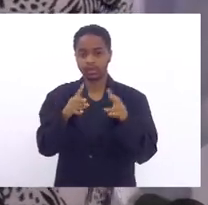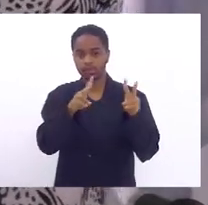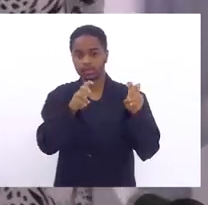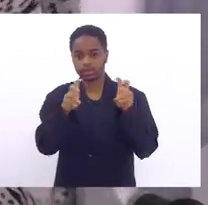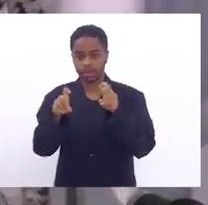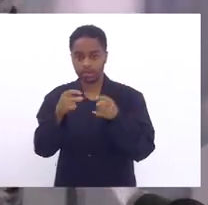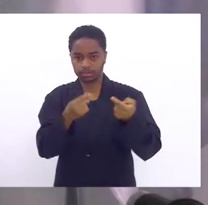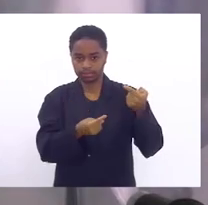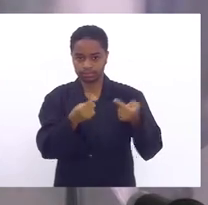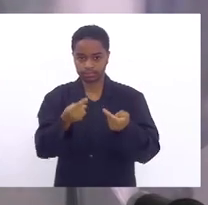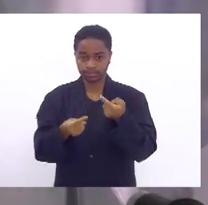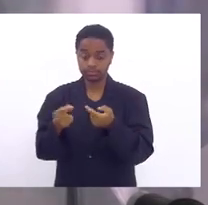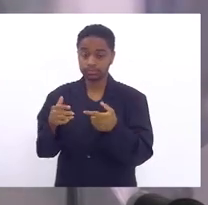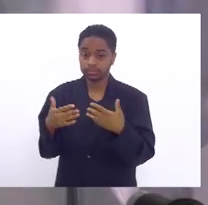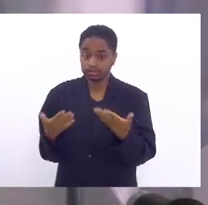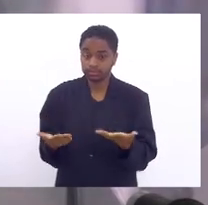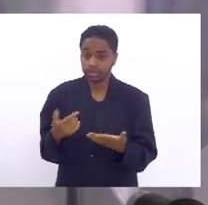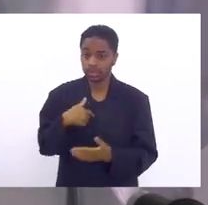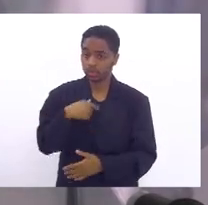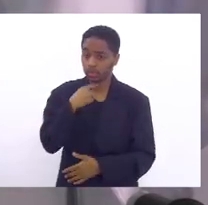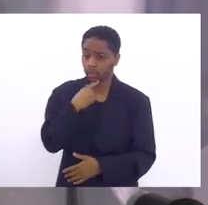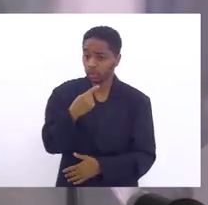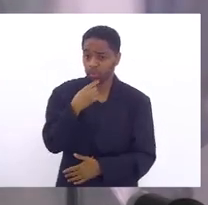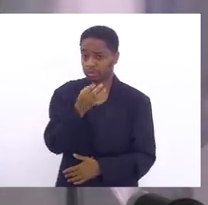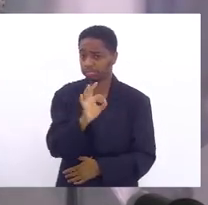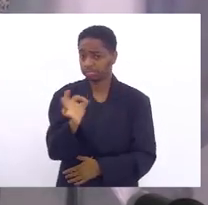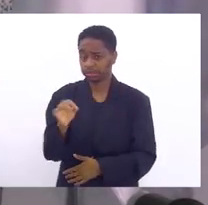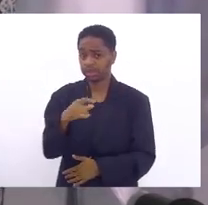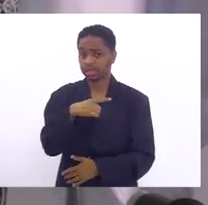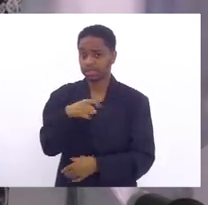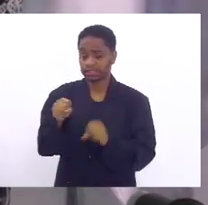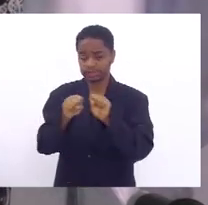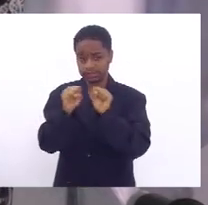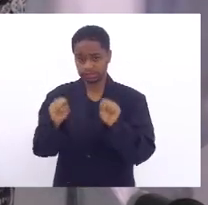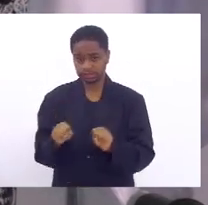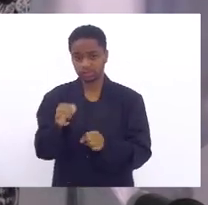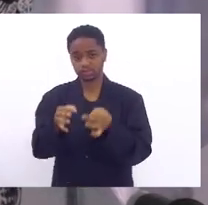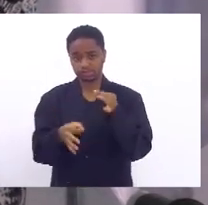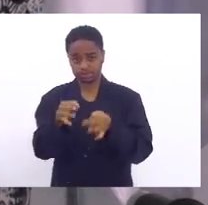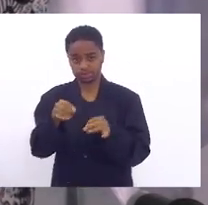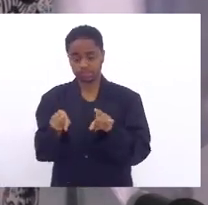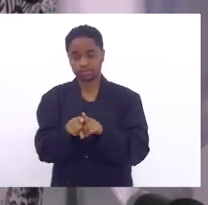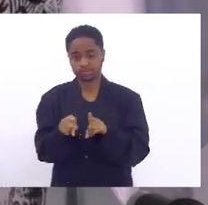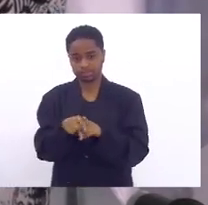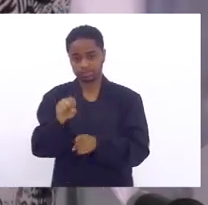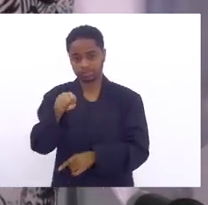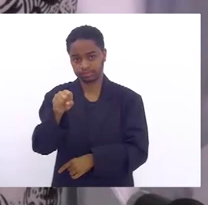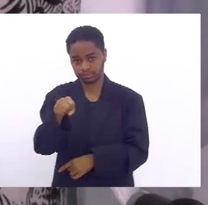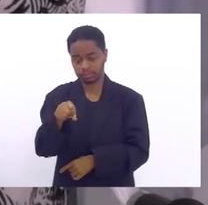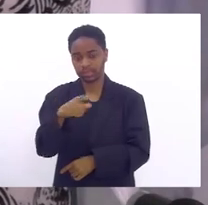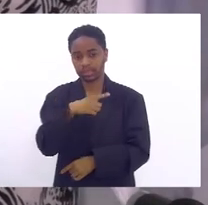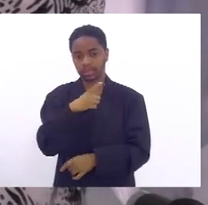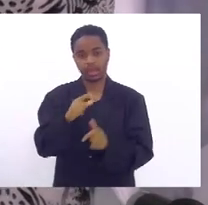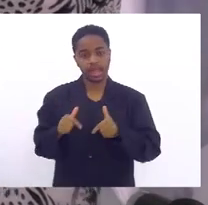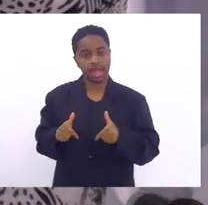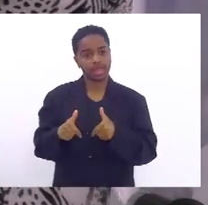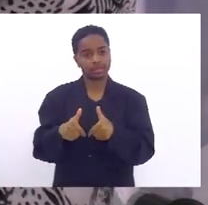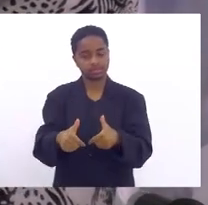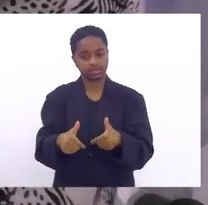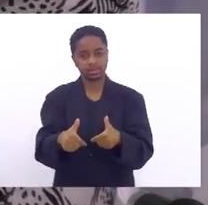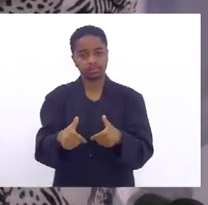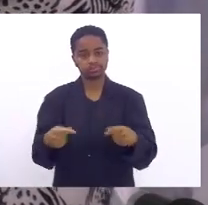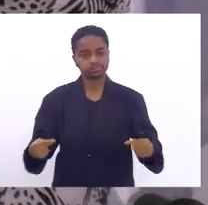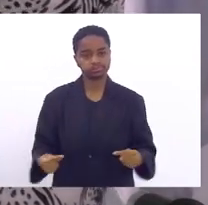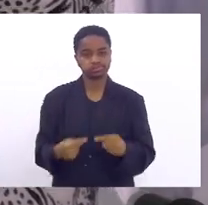então eu não tenho dúvida que passa pelo sistema de Justiça também eh ações que que façam